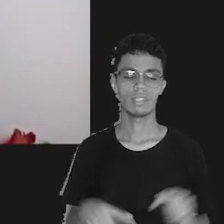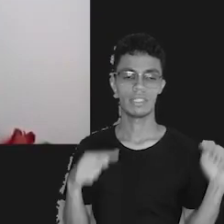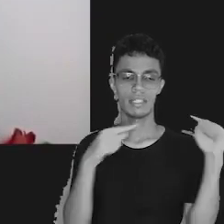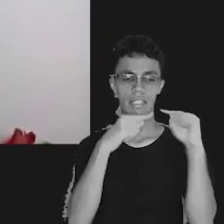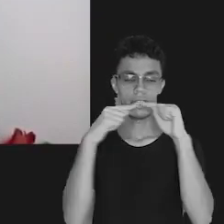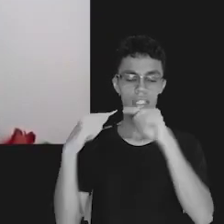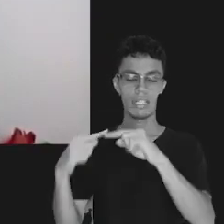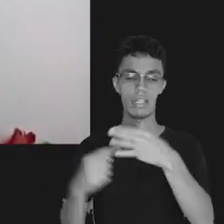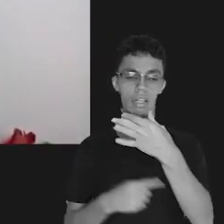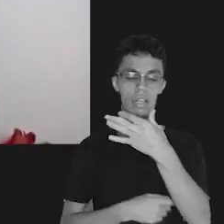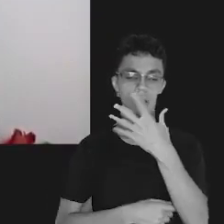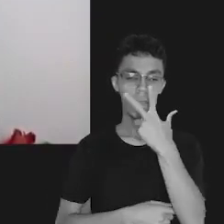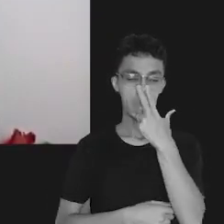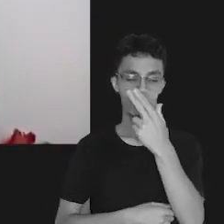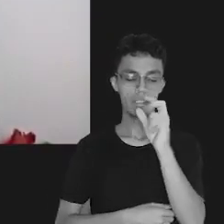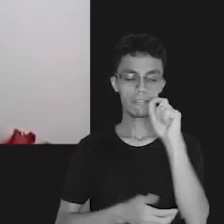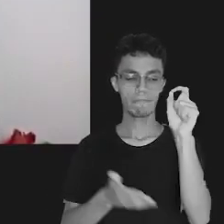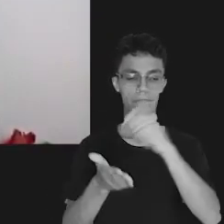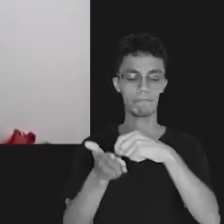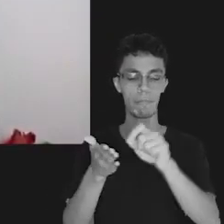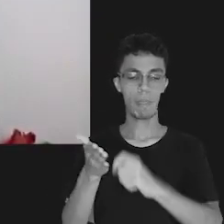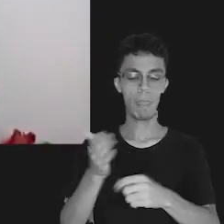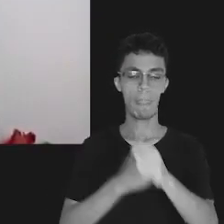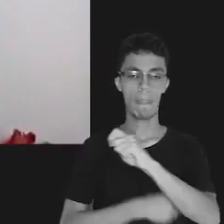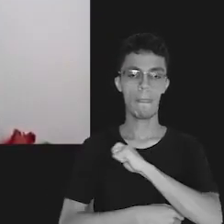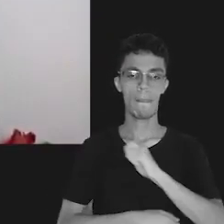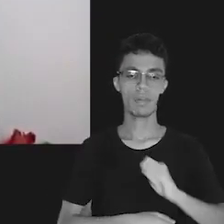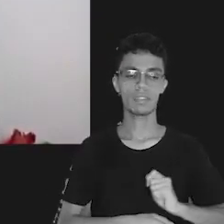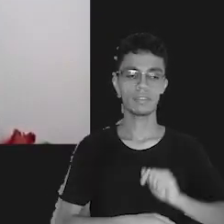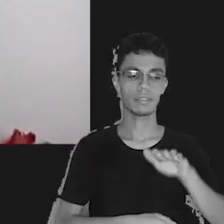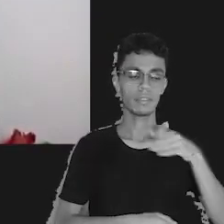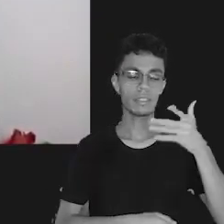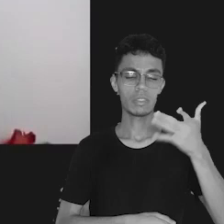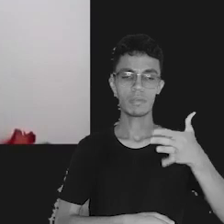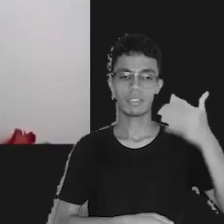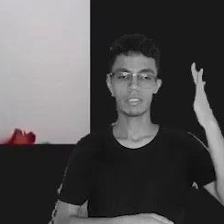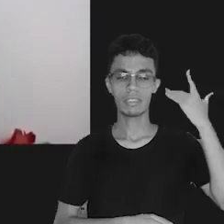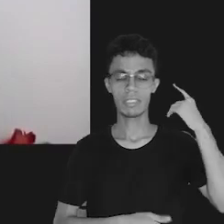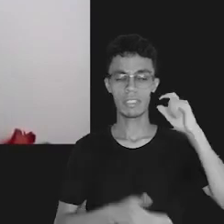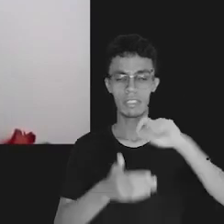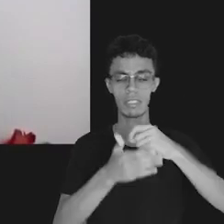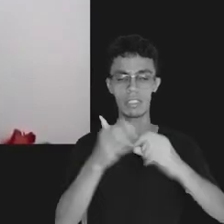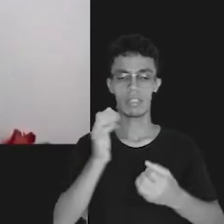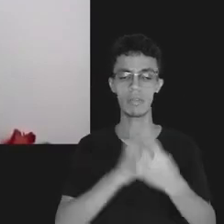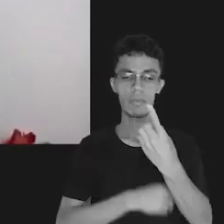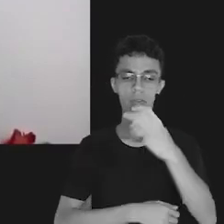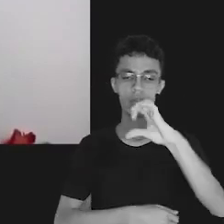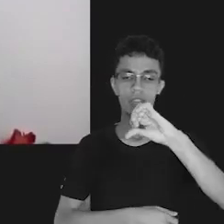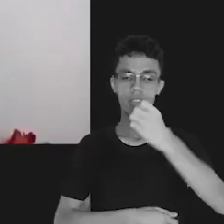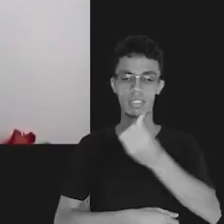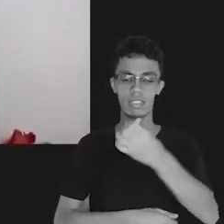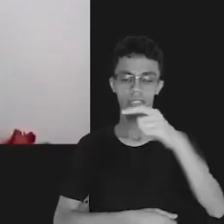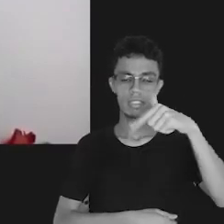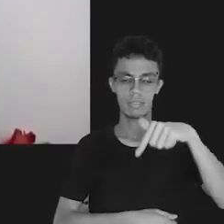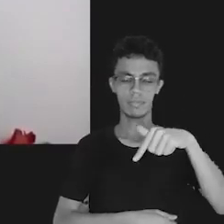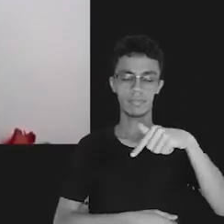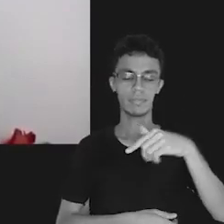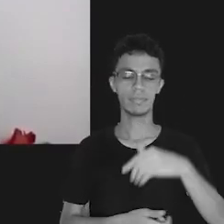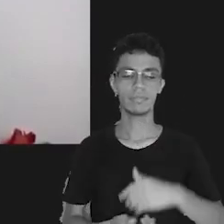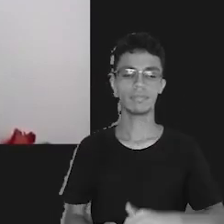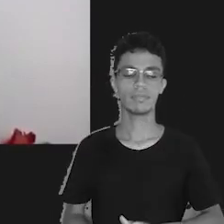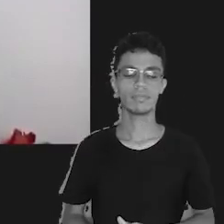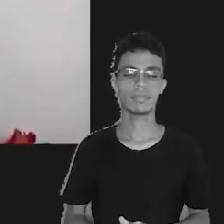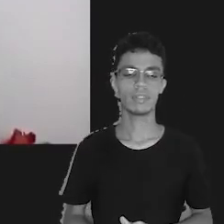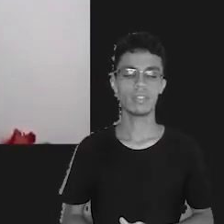acho que, tendo escrito, quando ela escreveu, que foi em 1967,